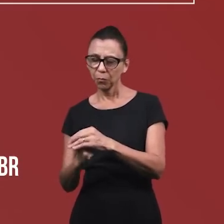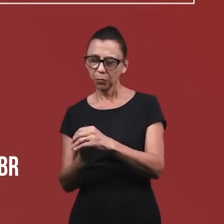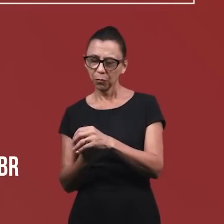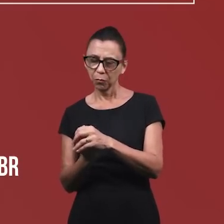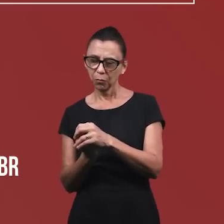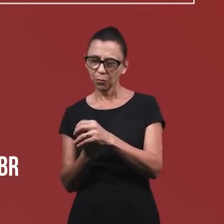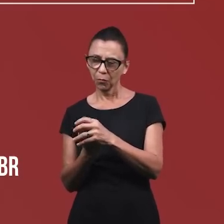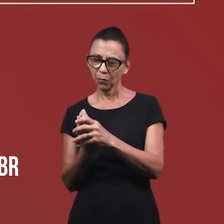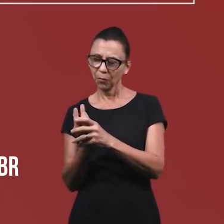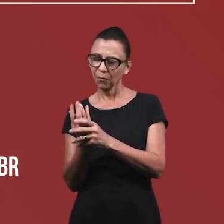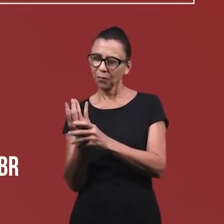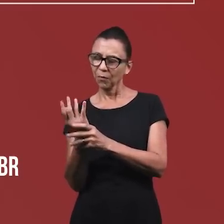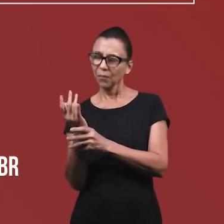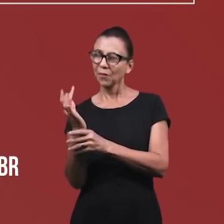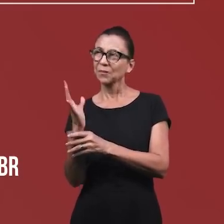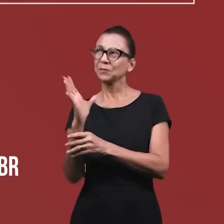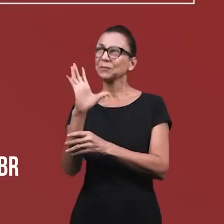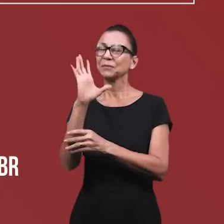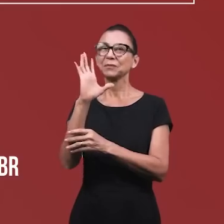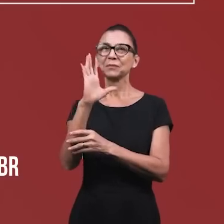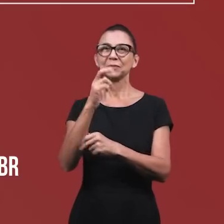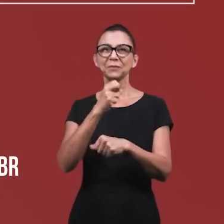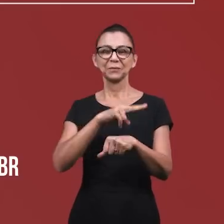em teu